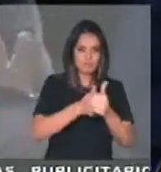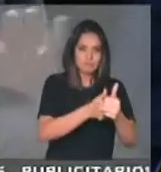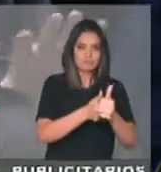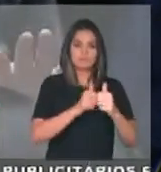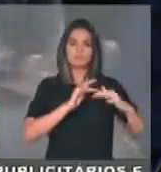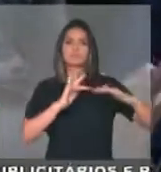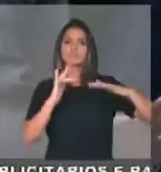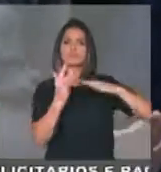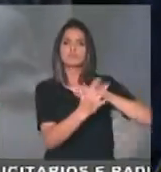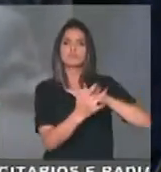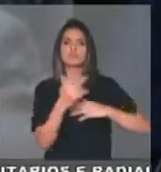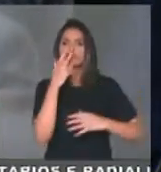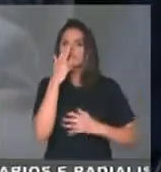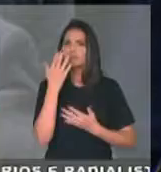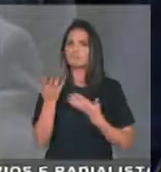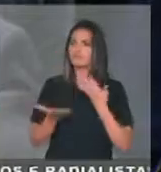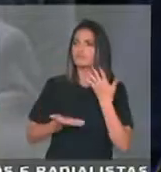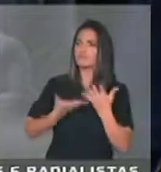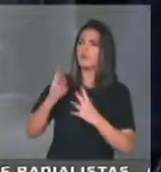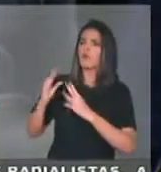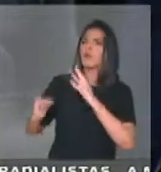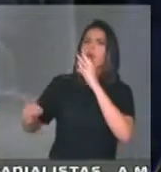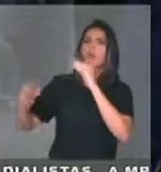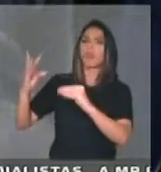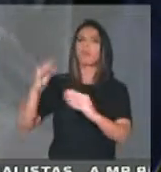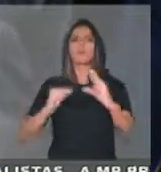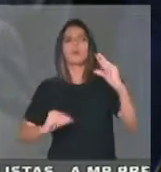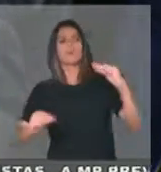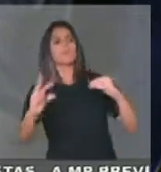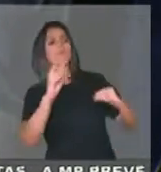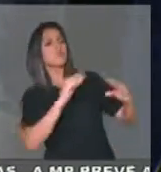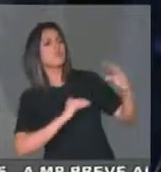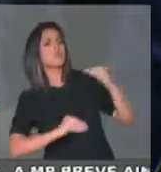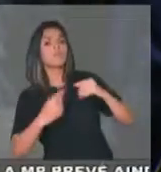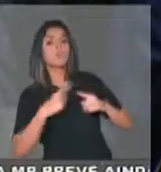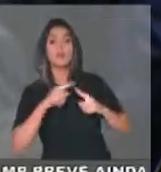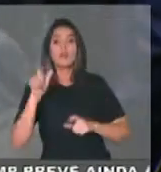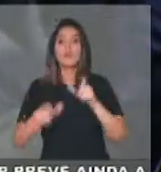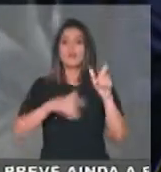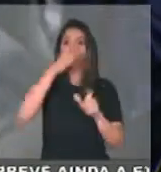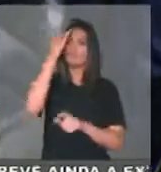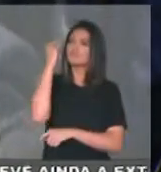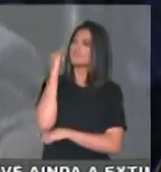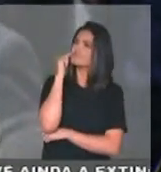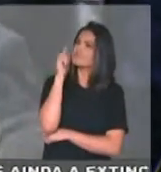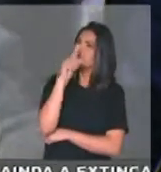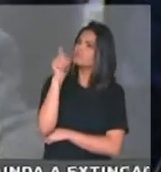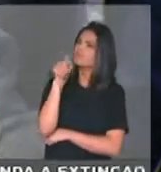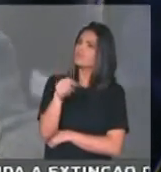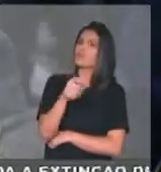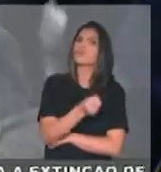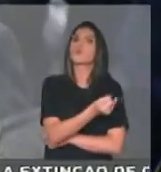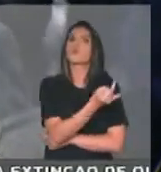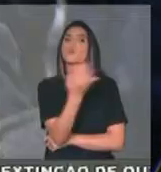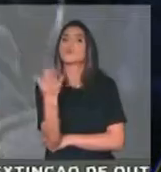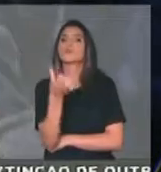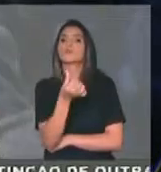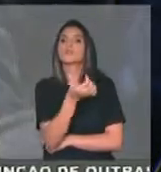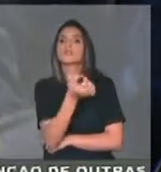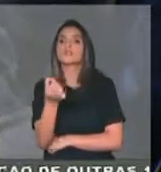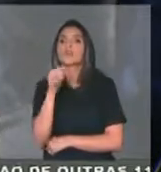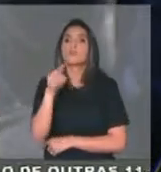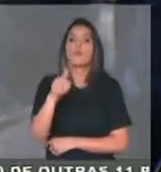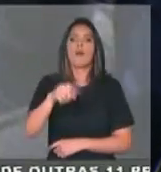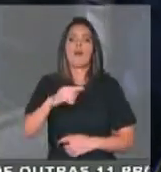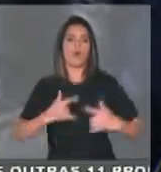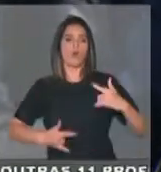sociais. Isso gerou um burburinho por aqui. Porque as pessoas estavam se perguntando quantos desses 600 mil são